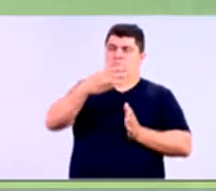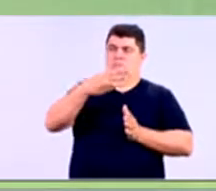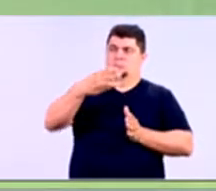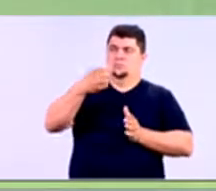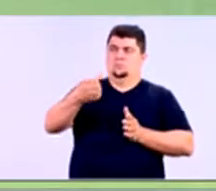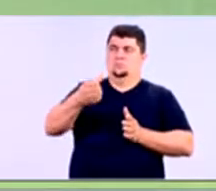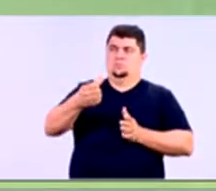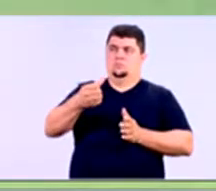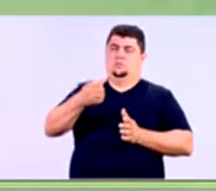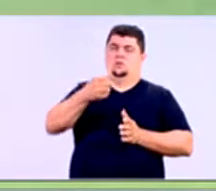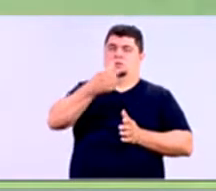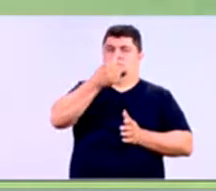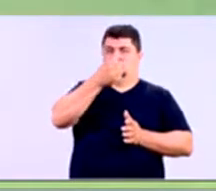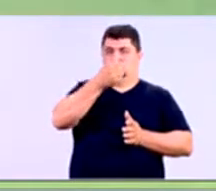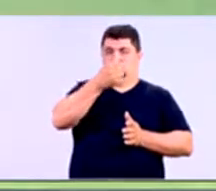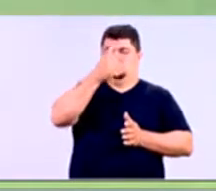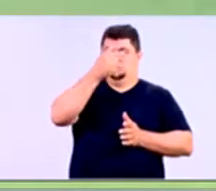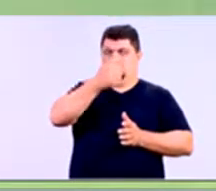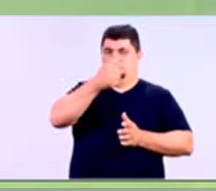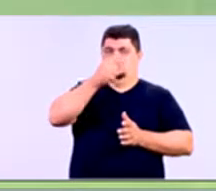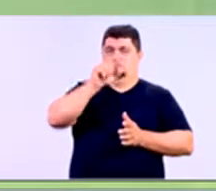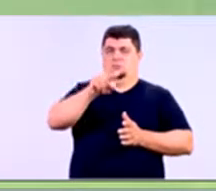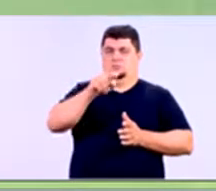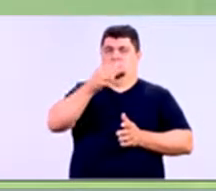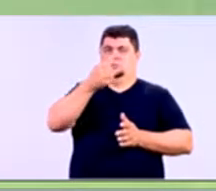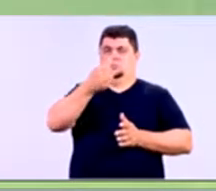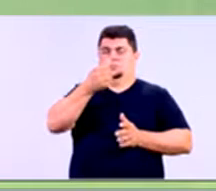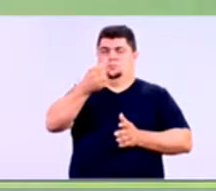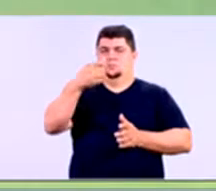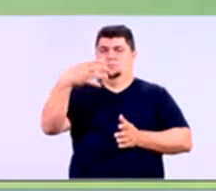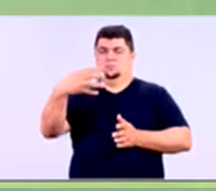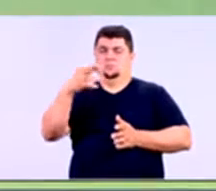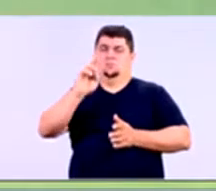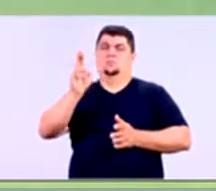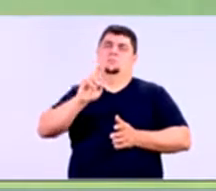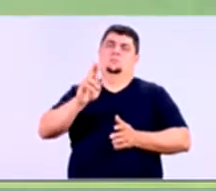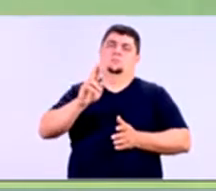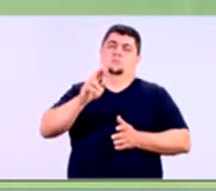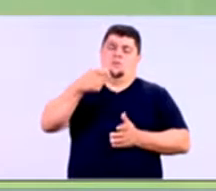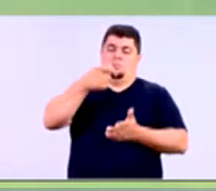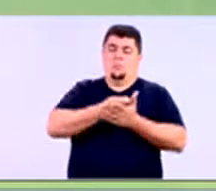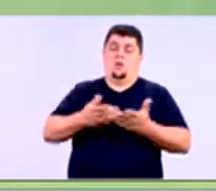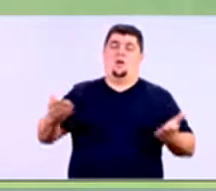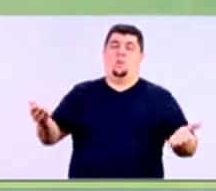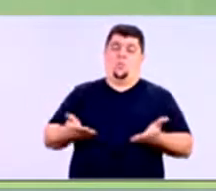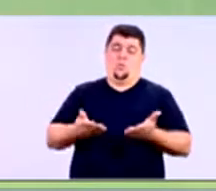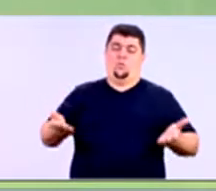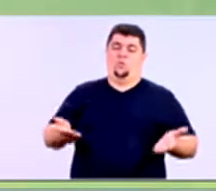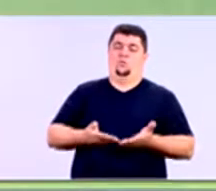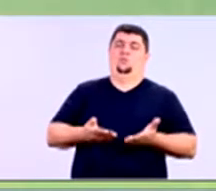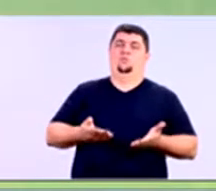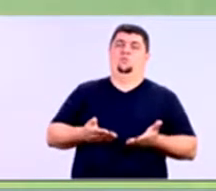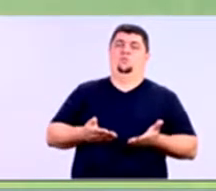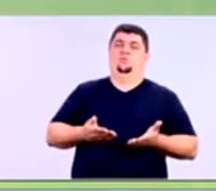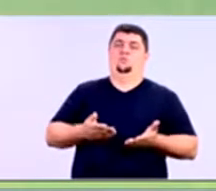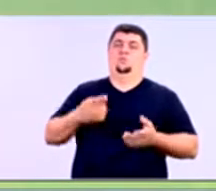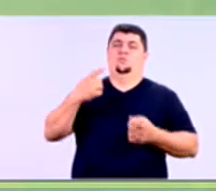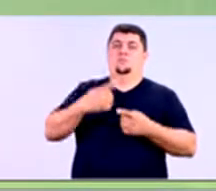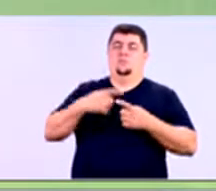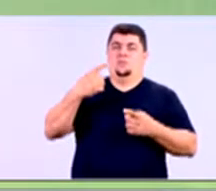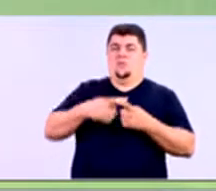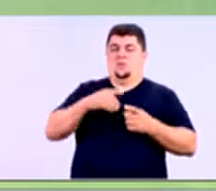Ou seja, o valor que eu vou receber ou pagar vai ser de R$